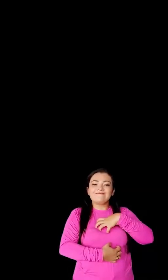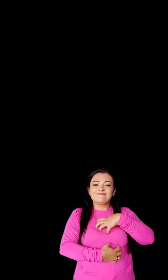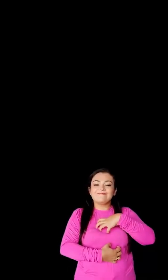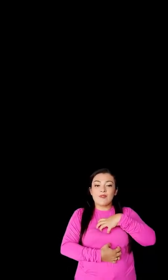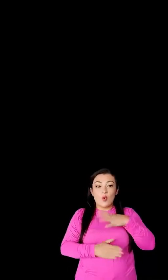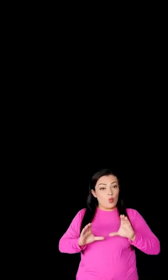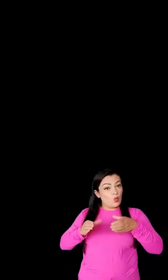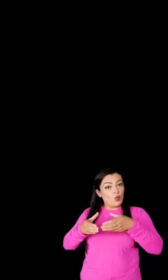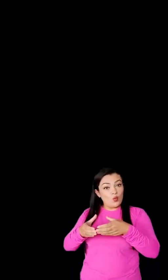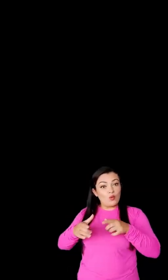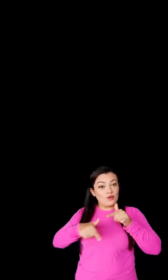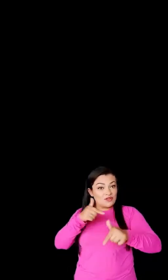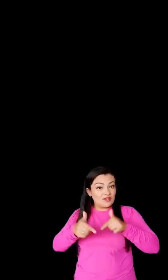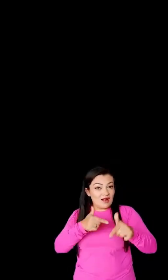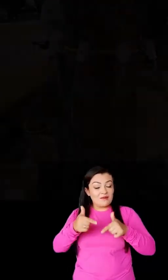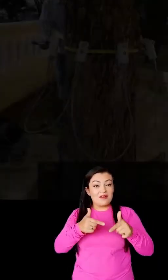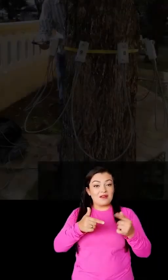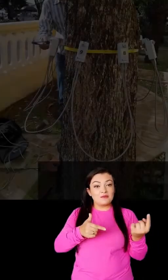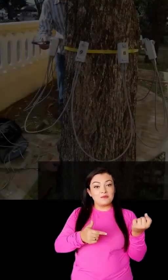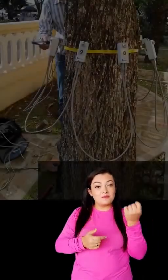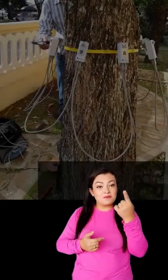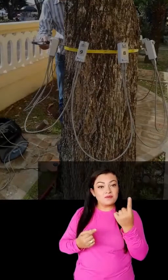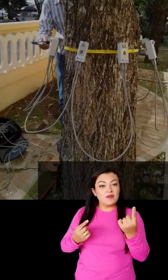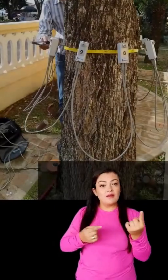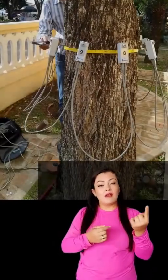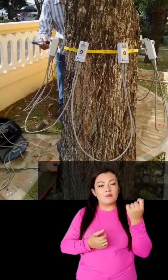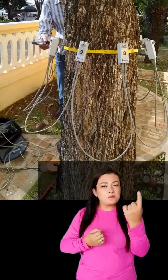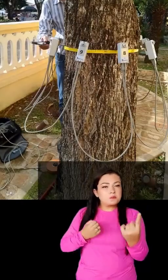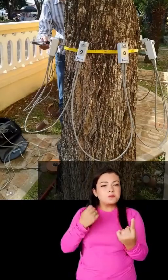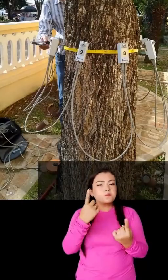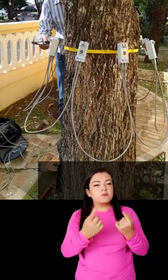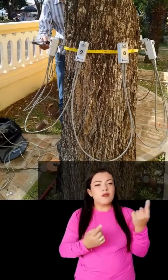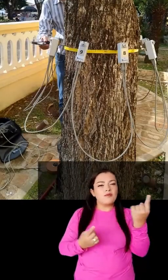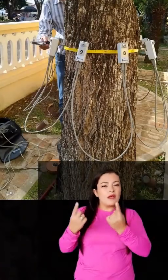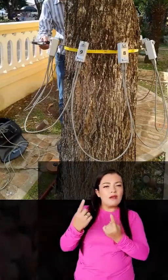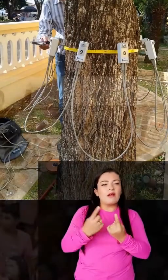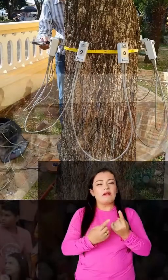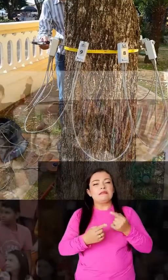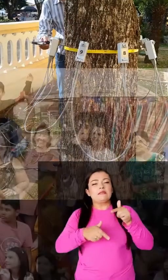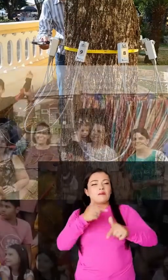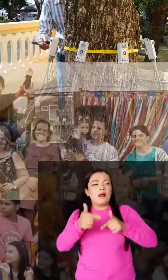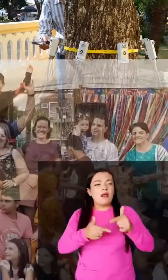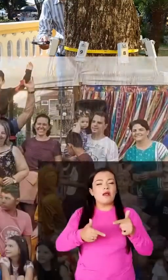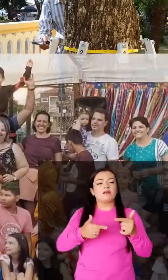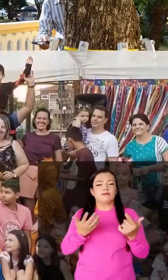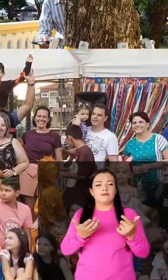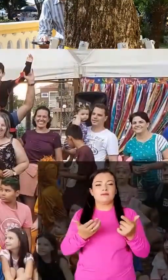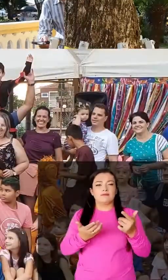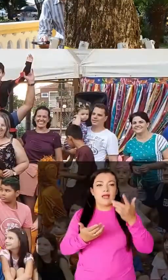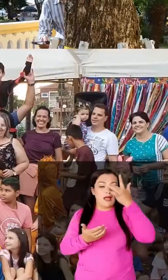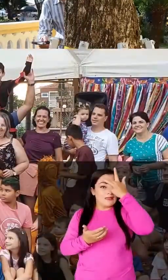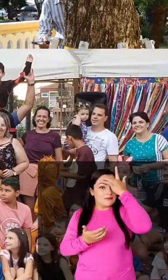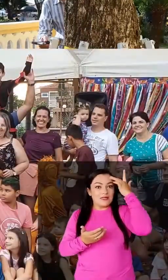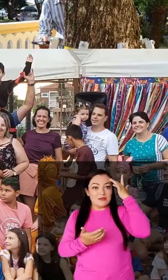As equipes técnicas se revezaram para cuidar da coleção. As pessoas